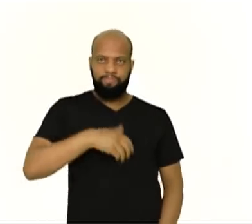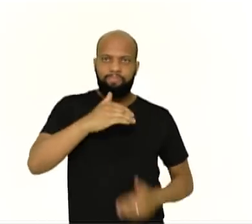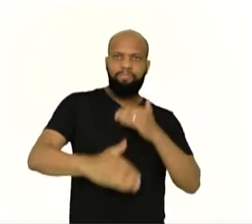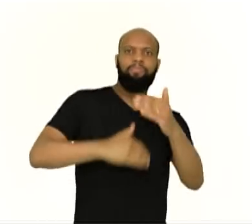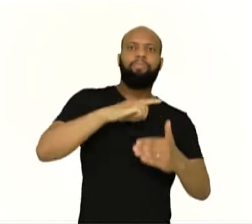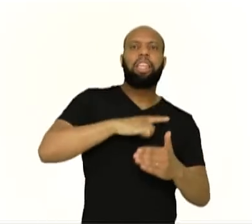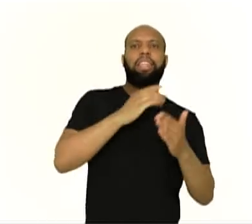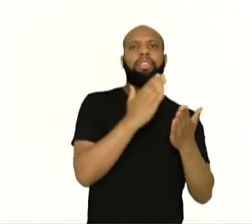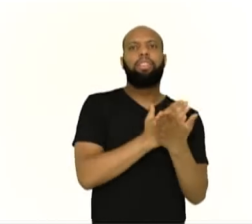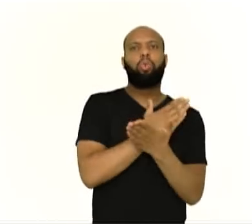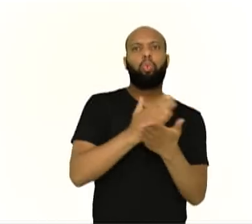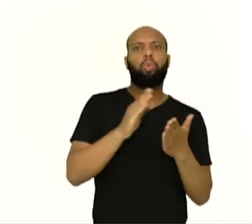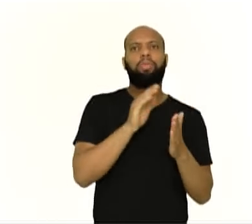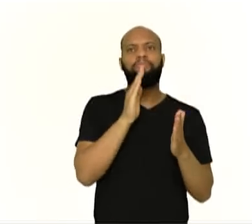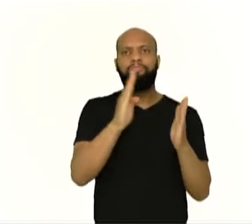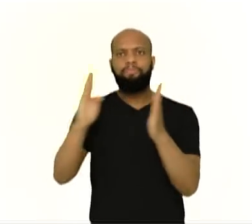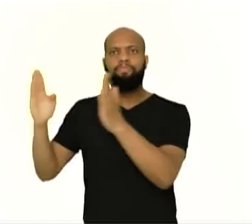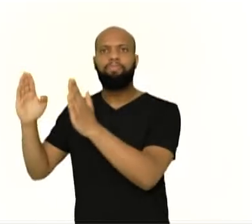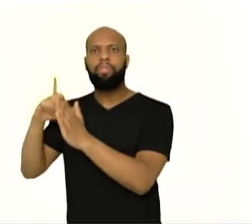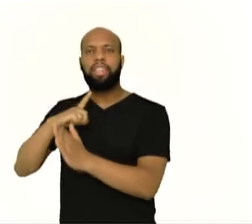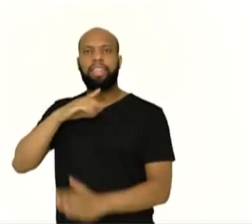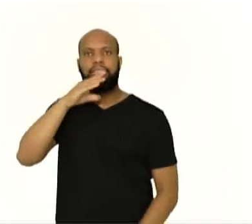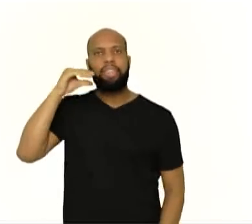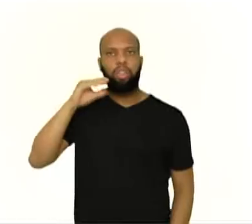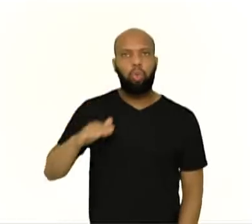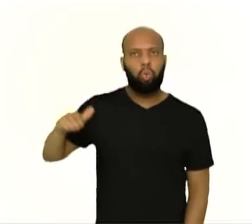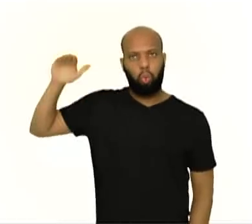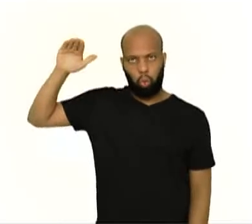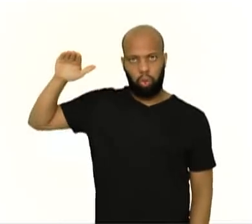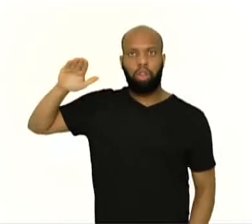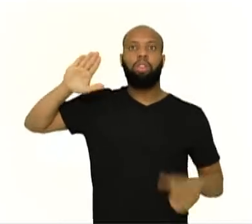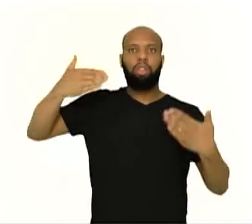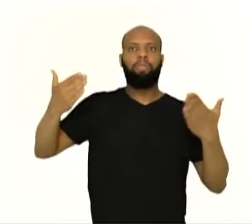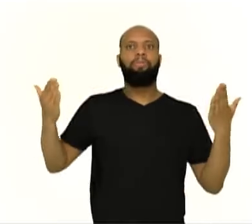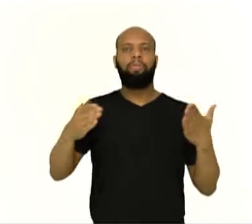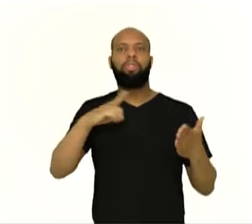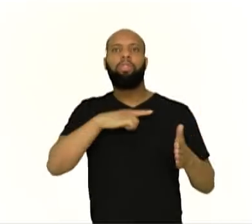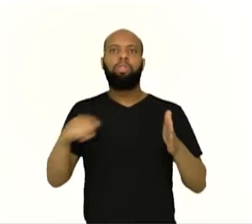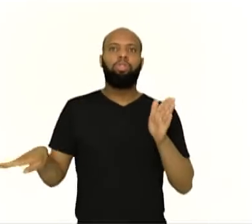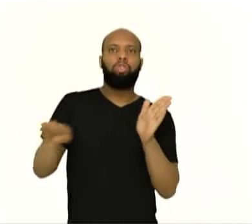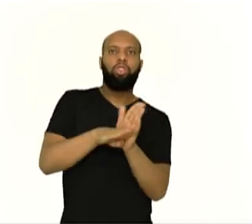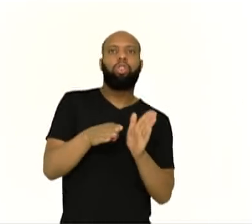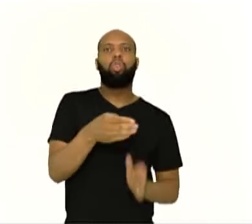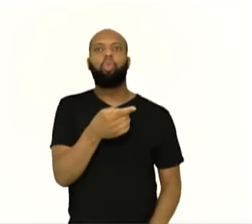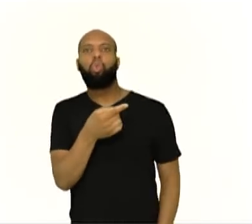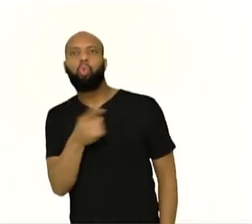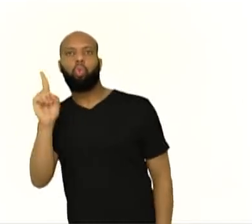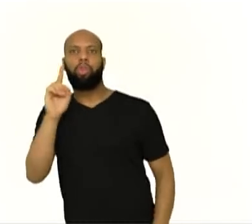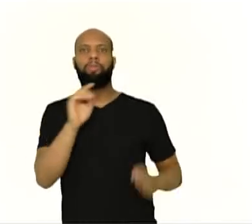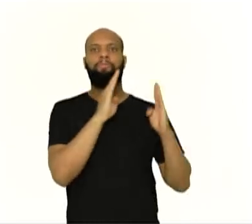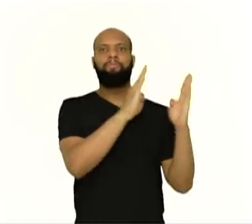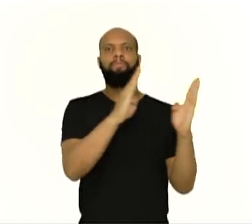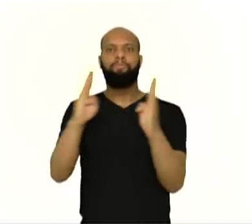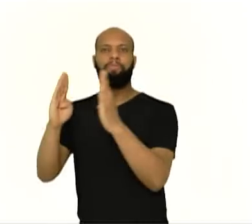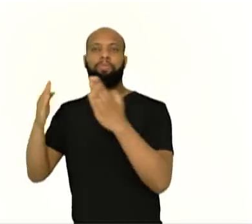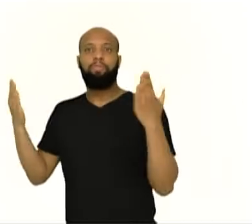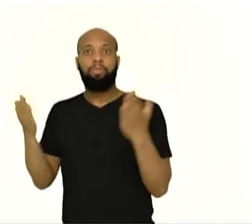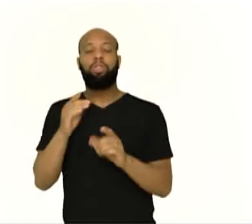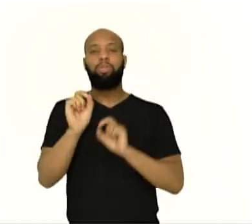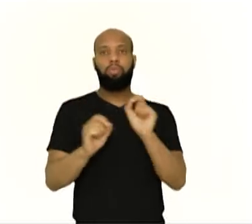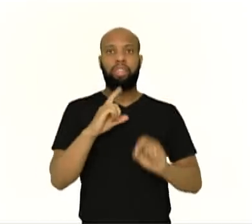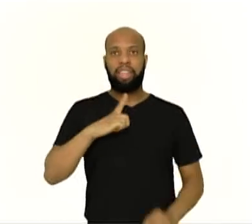por alguns processos e se torna adulta. E chegamos no nosso último passo. Essas